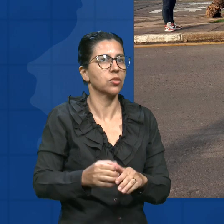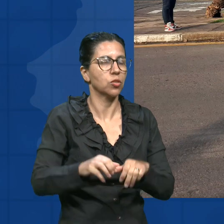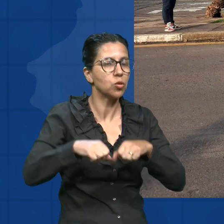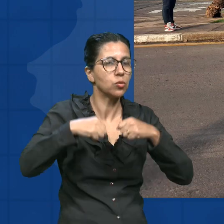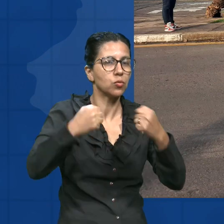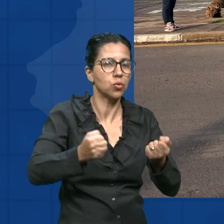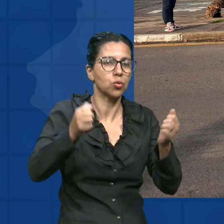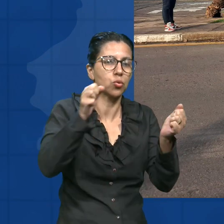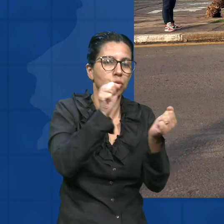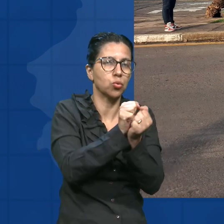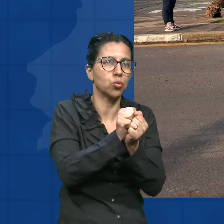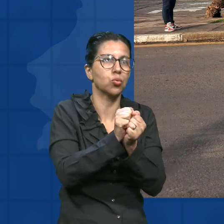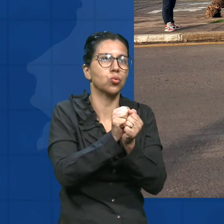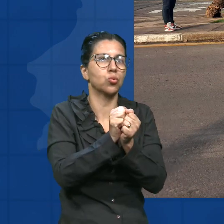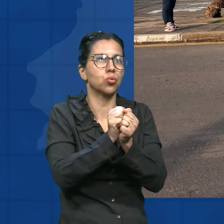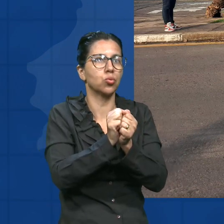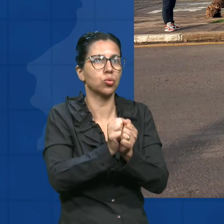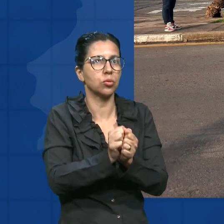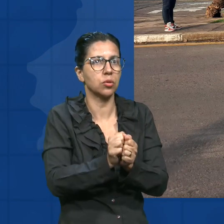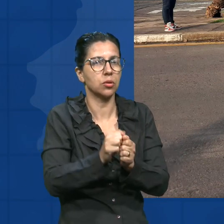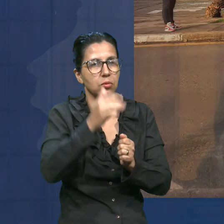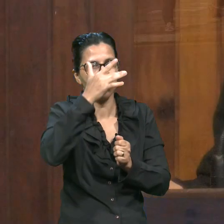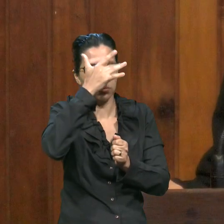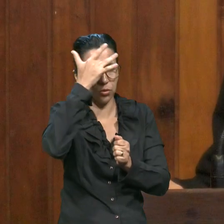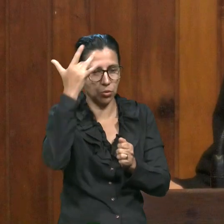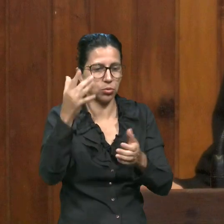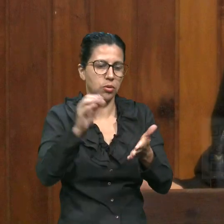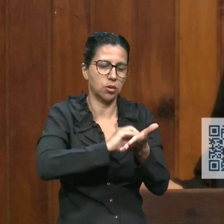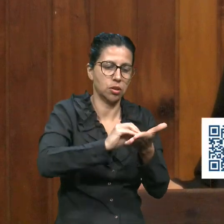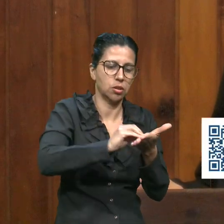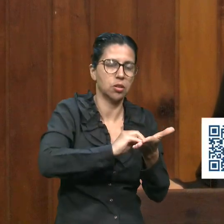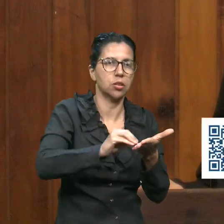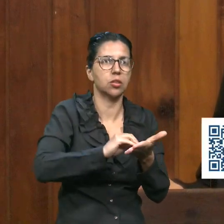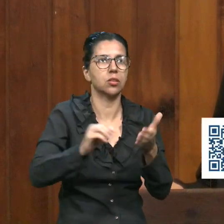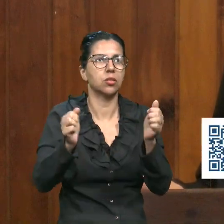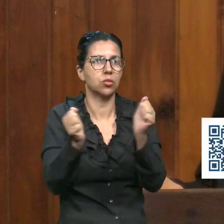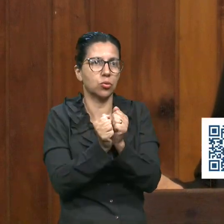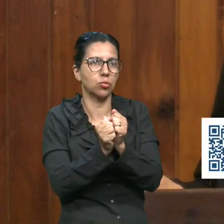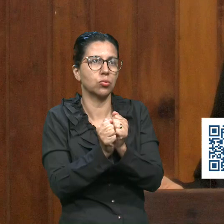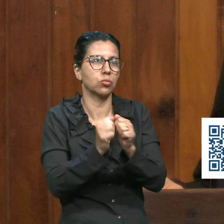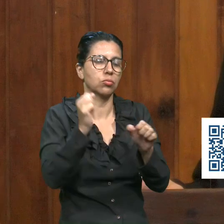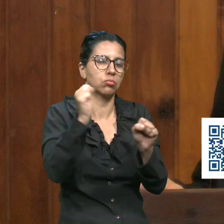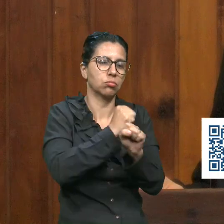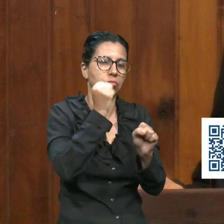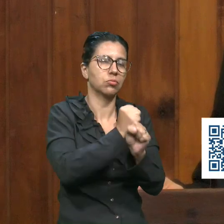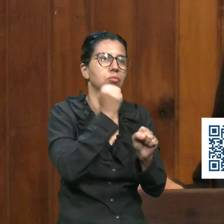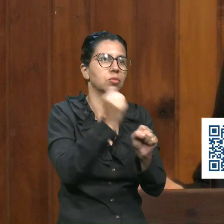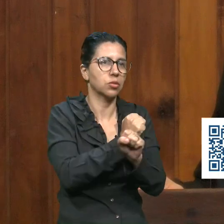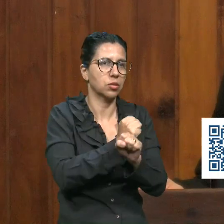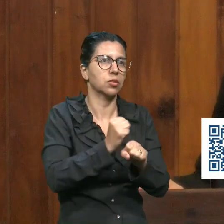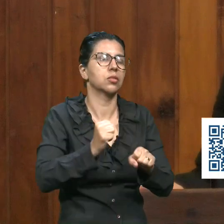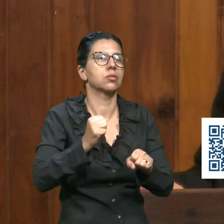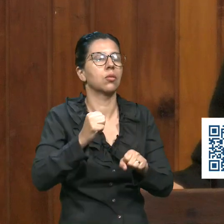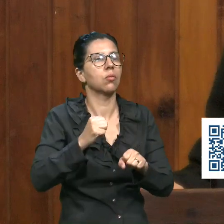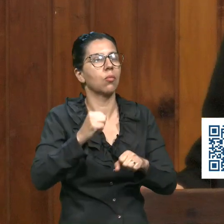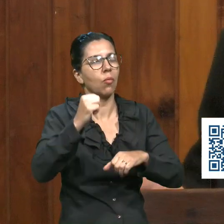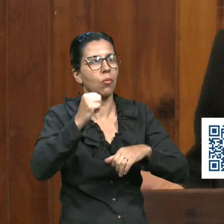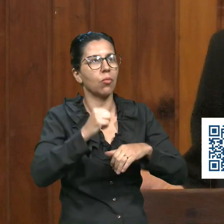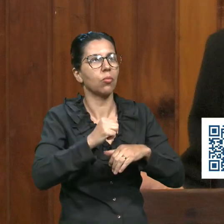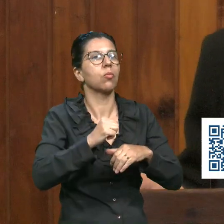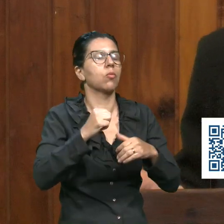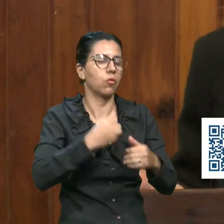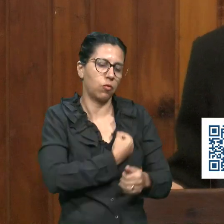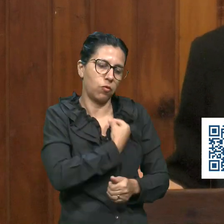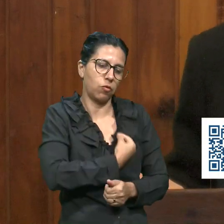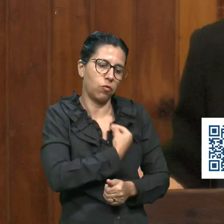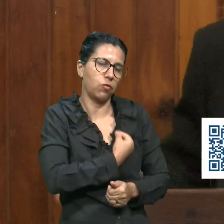conjuntas, executivo, com secretaria, com Indurb, sejam, possam garantir melhor qualidade de